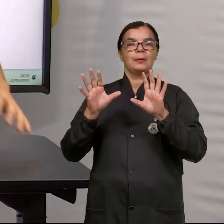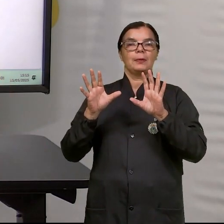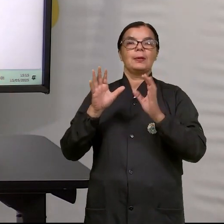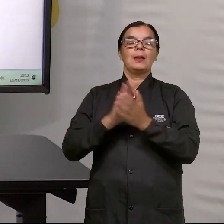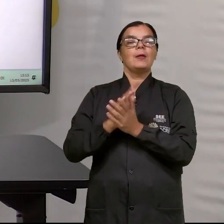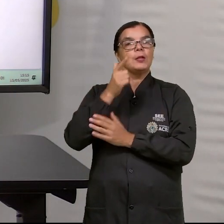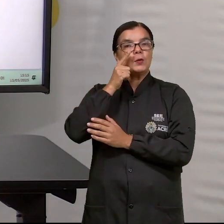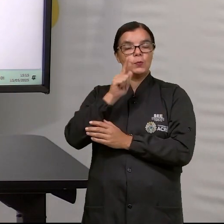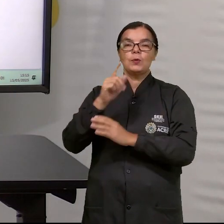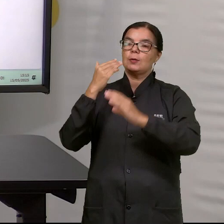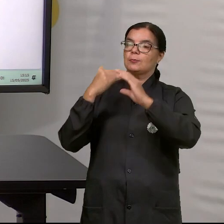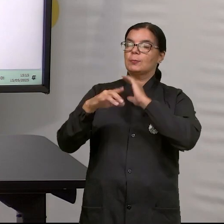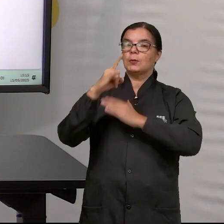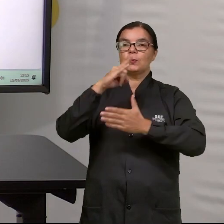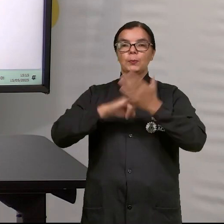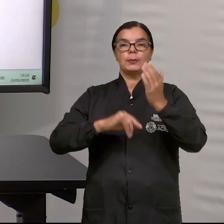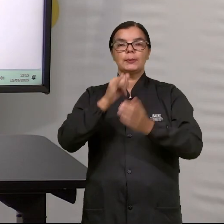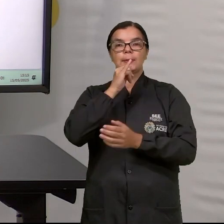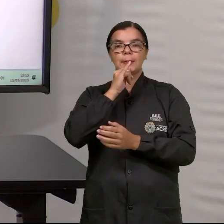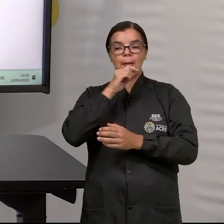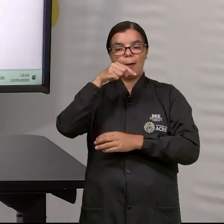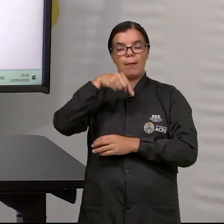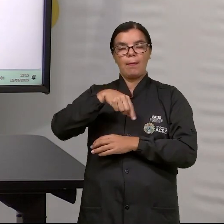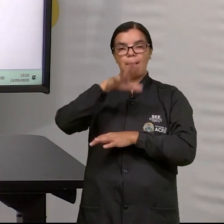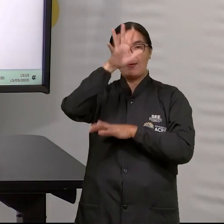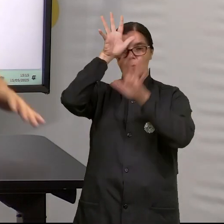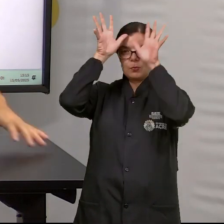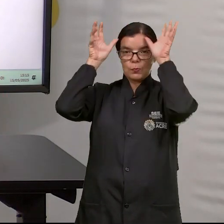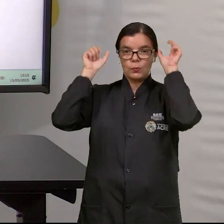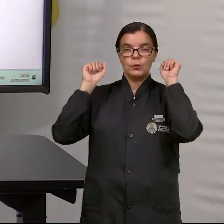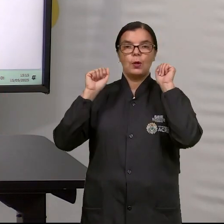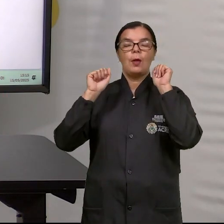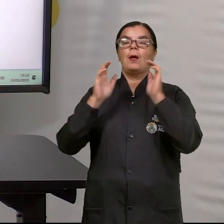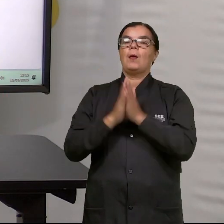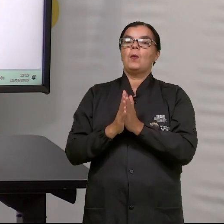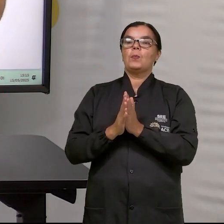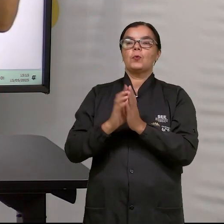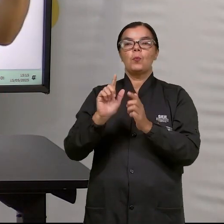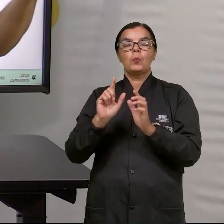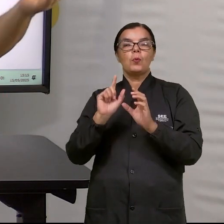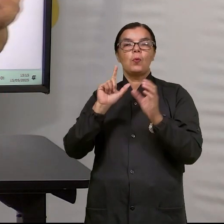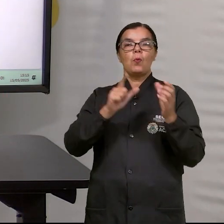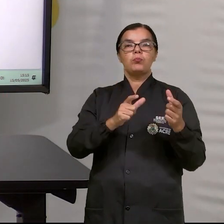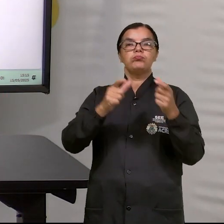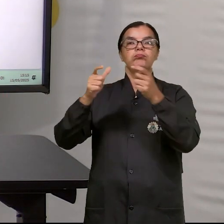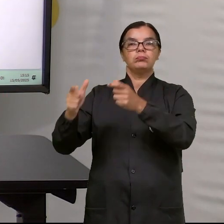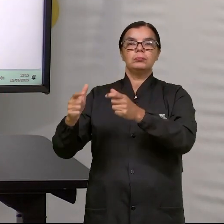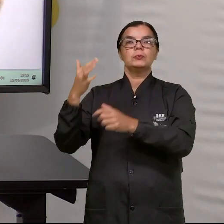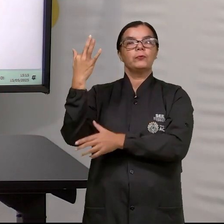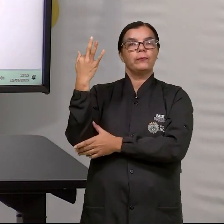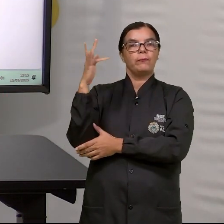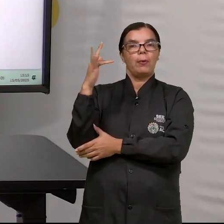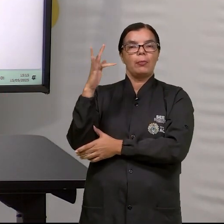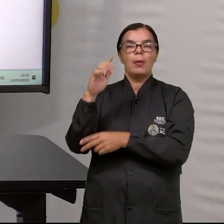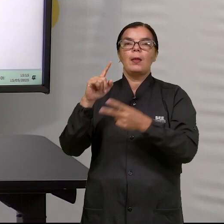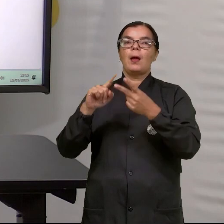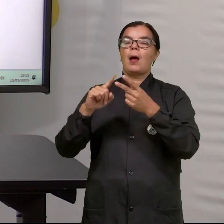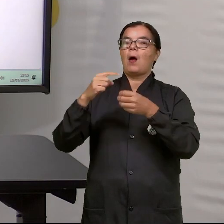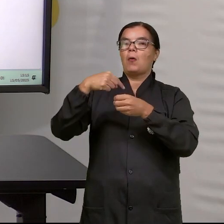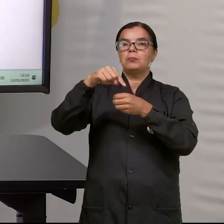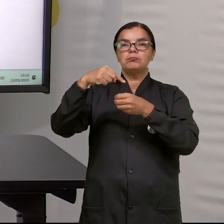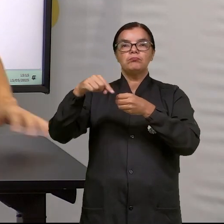vai conseguir mandar um processo, por exemplo, daqui para um órgão federal ou um órgão municipal, dependendo de quem